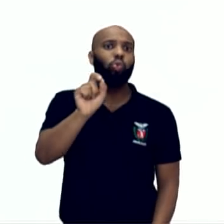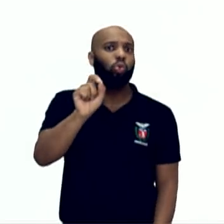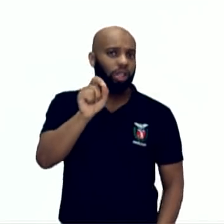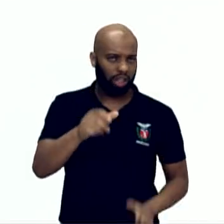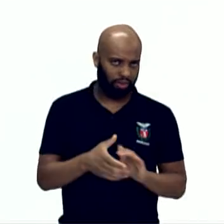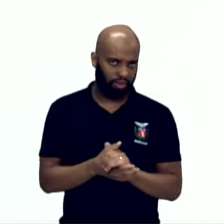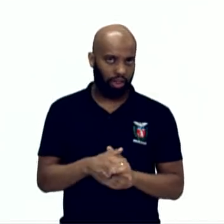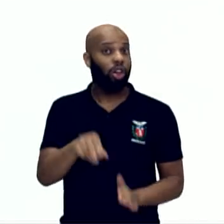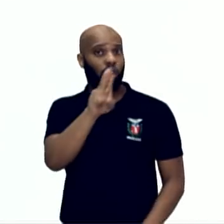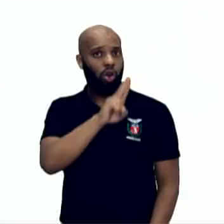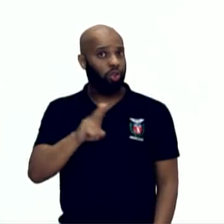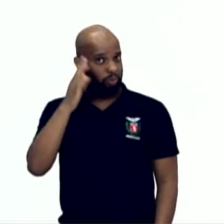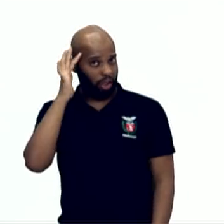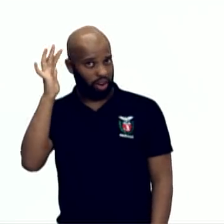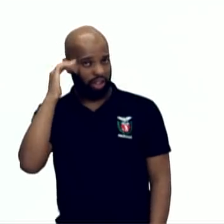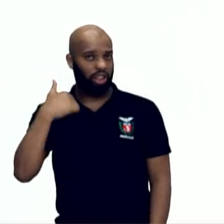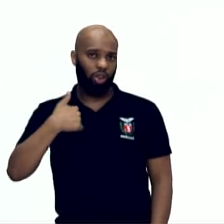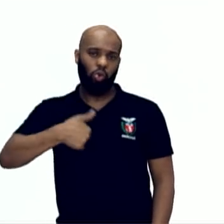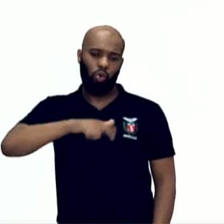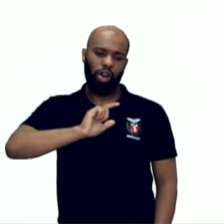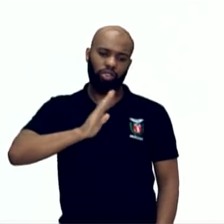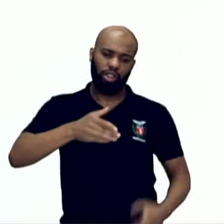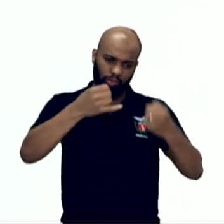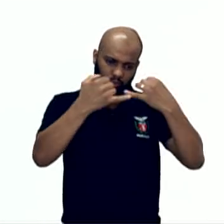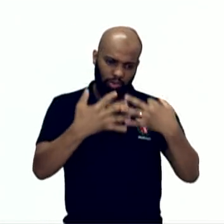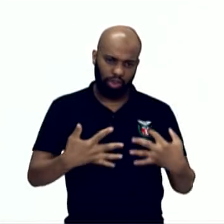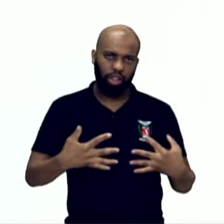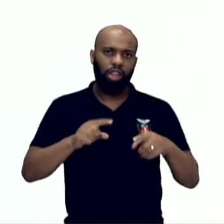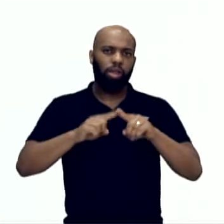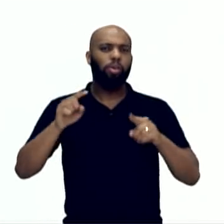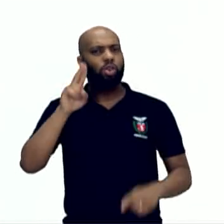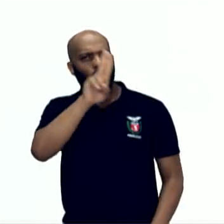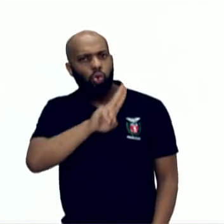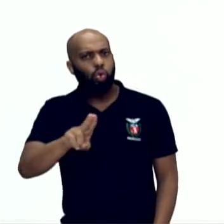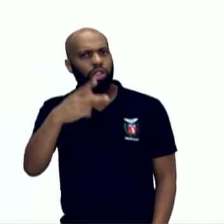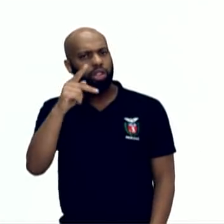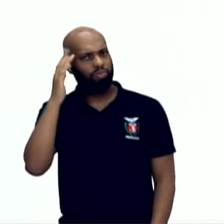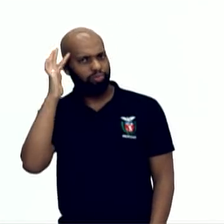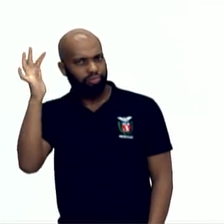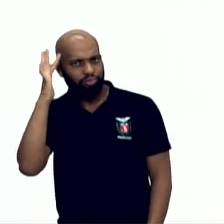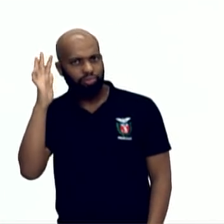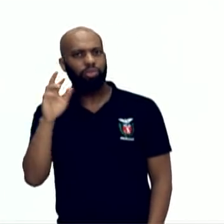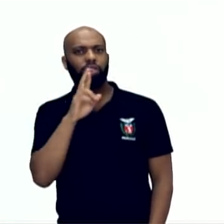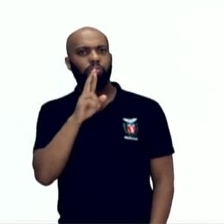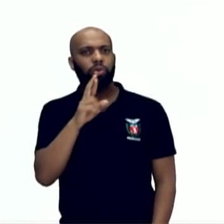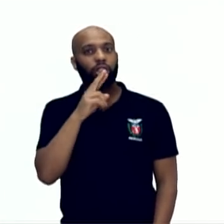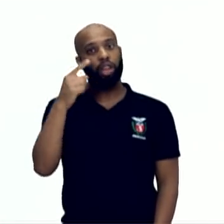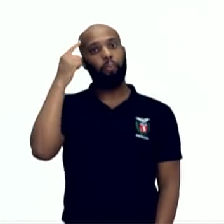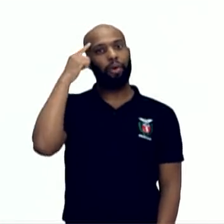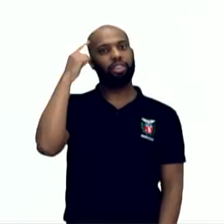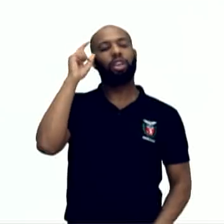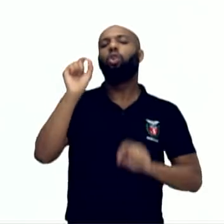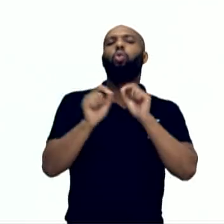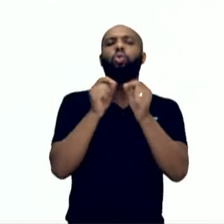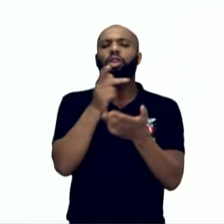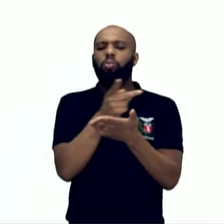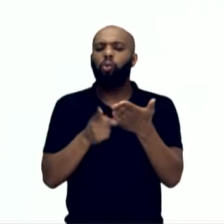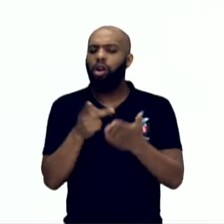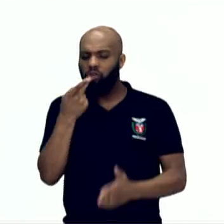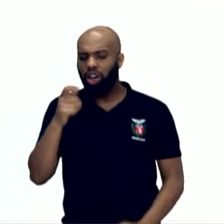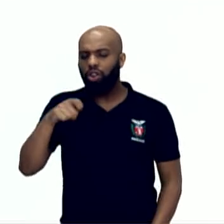Use a imaginação. Eu já falei, já dei uma dica, mas use a imaginação aí para pensar o que esse